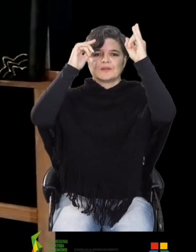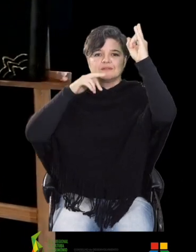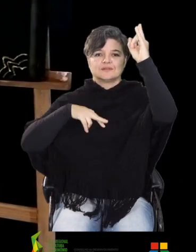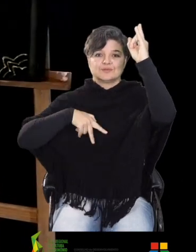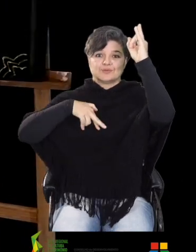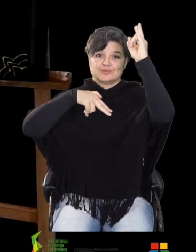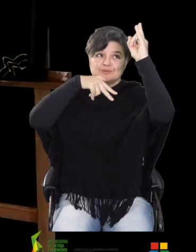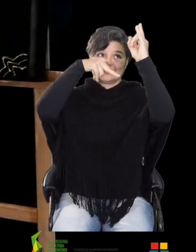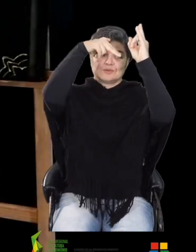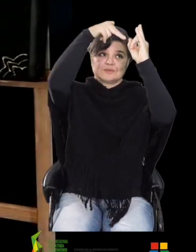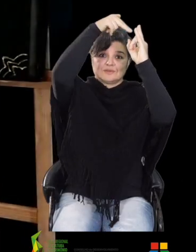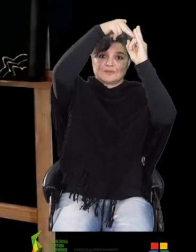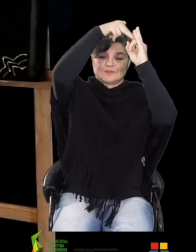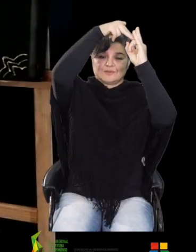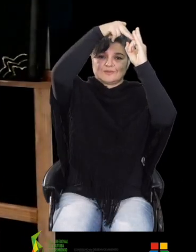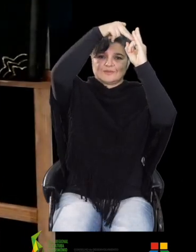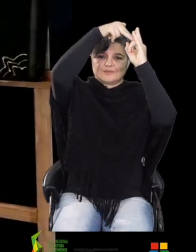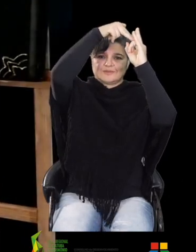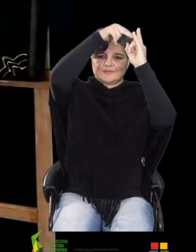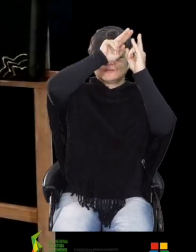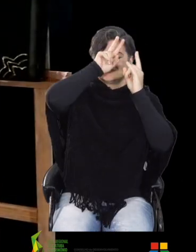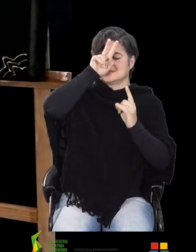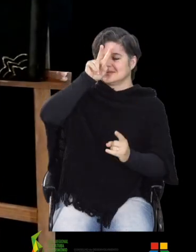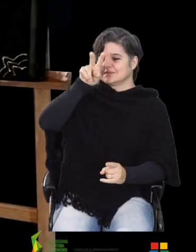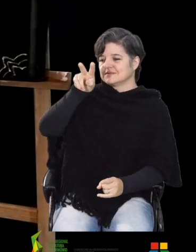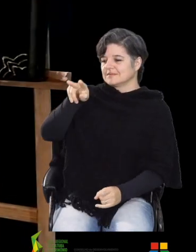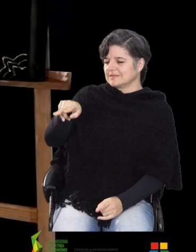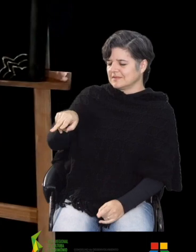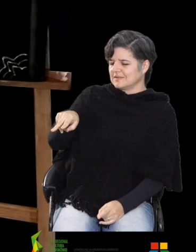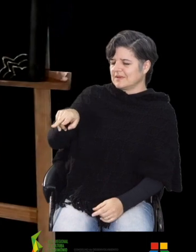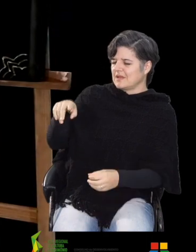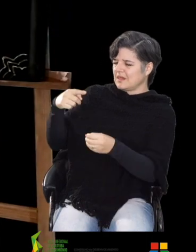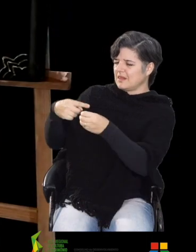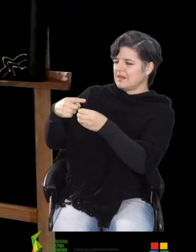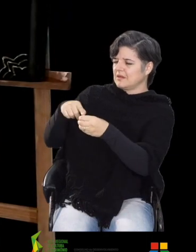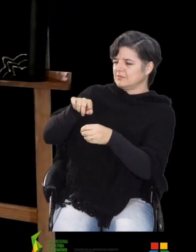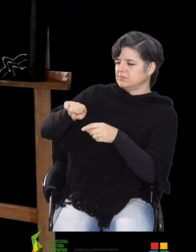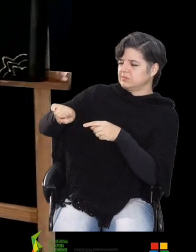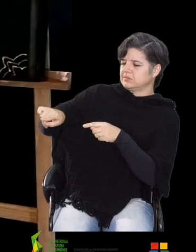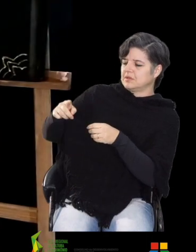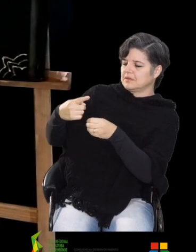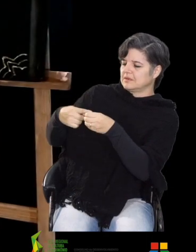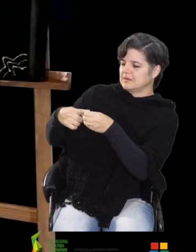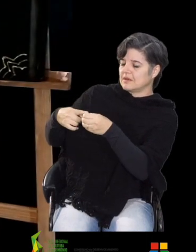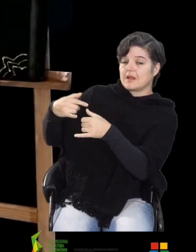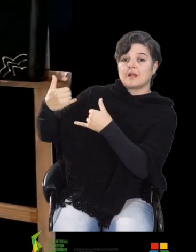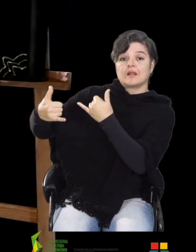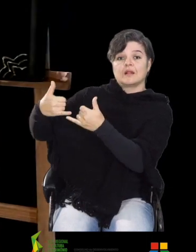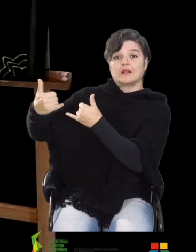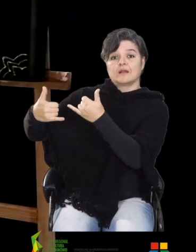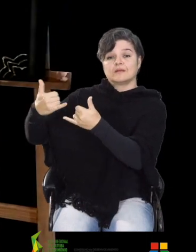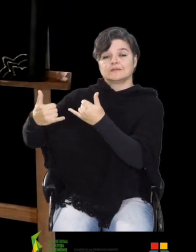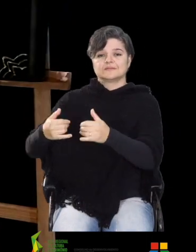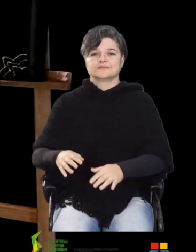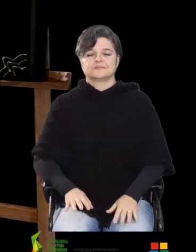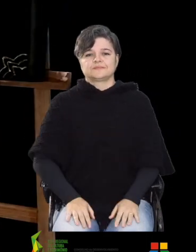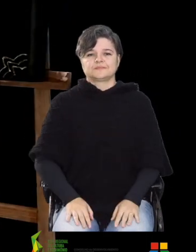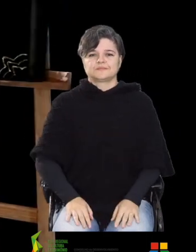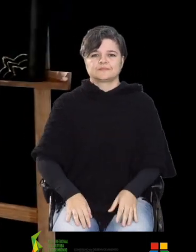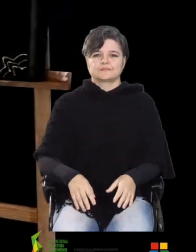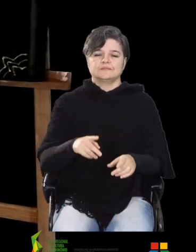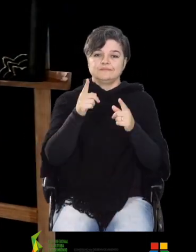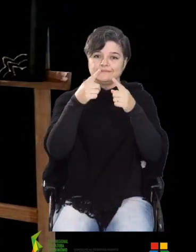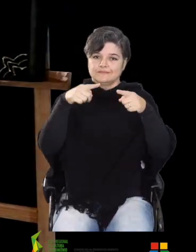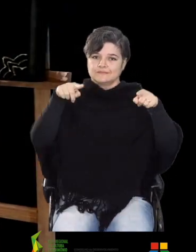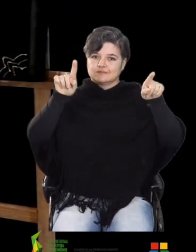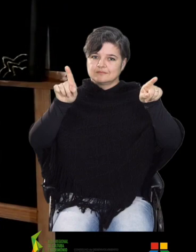lá em cima ela sempre via as crianças lá na aldeia brincando assim o bate